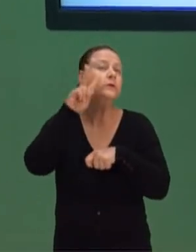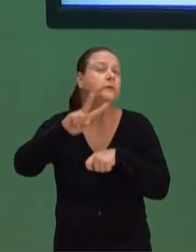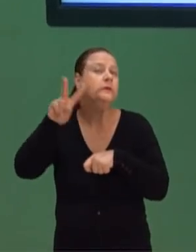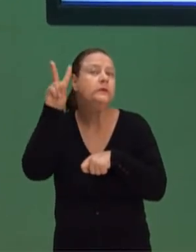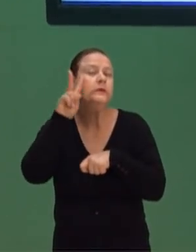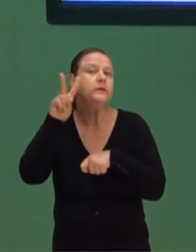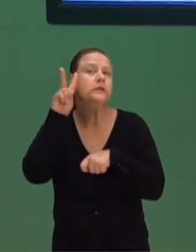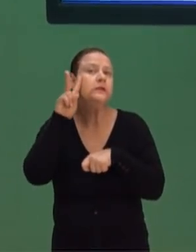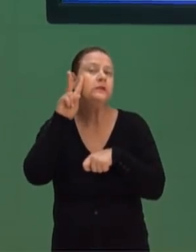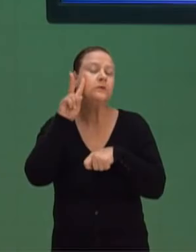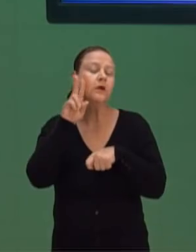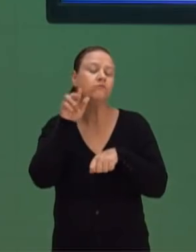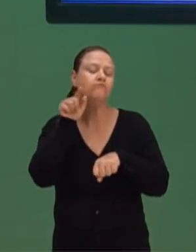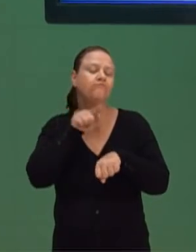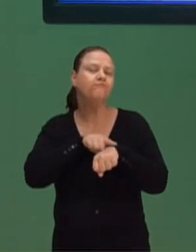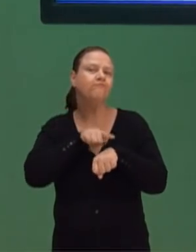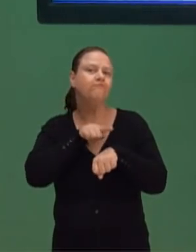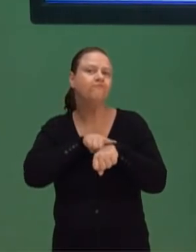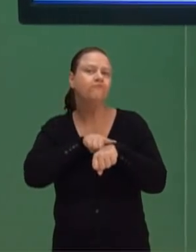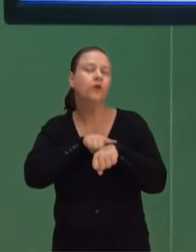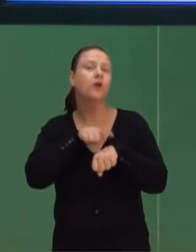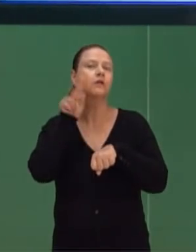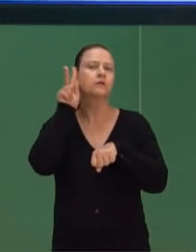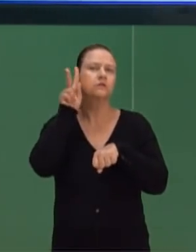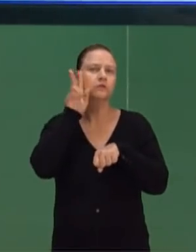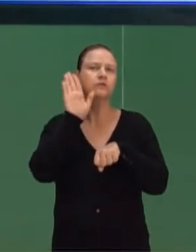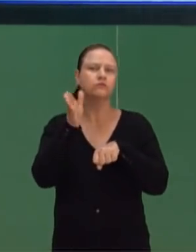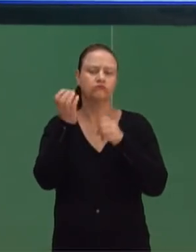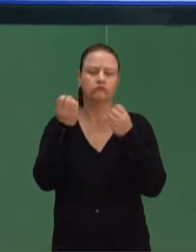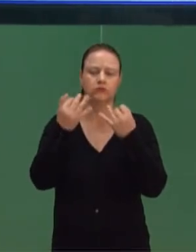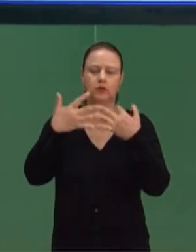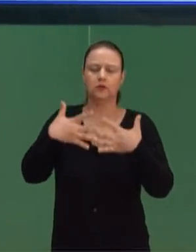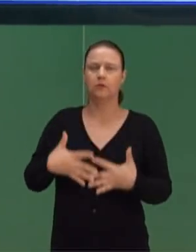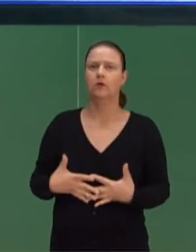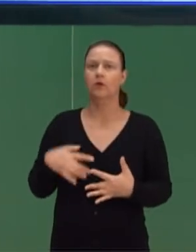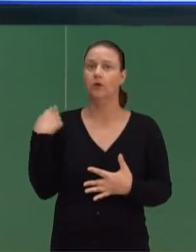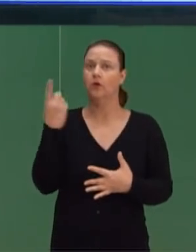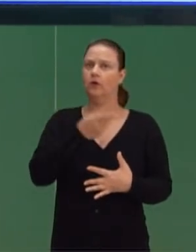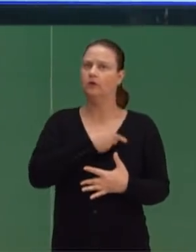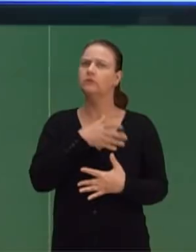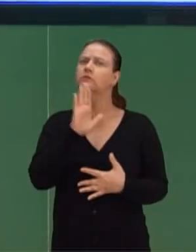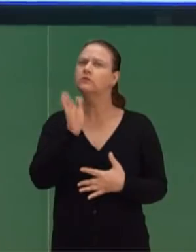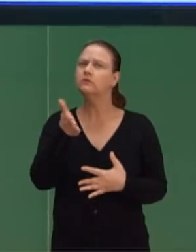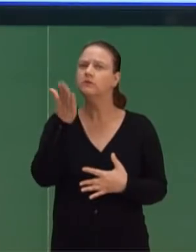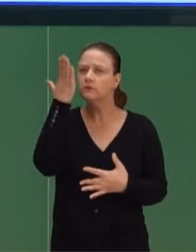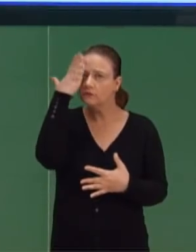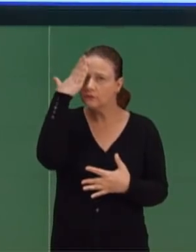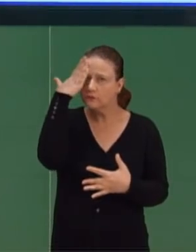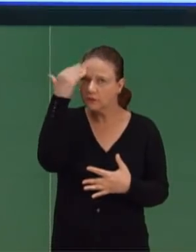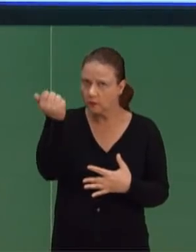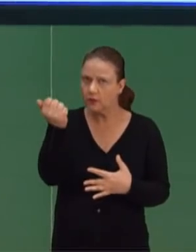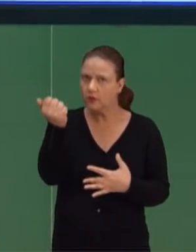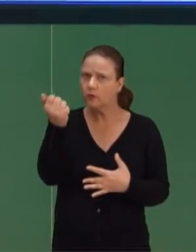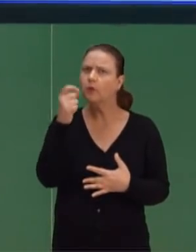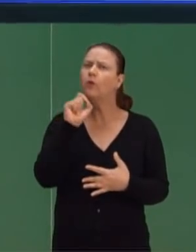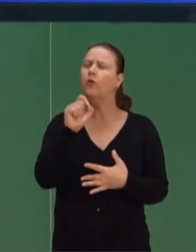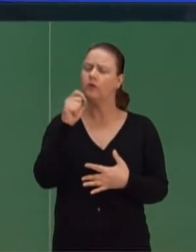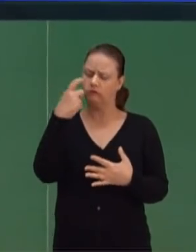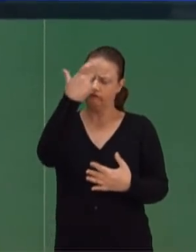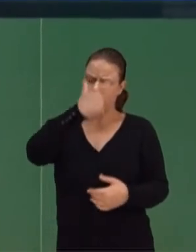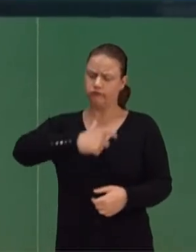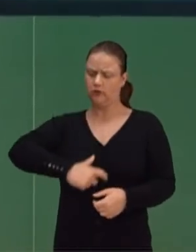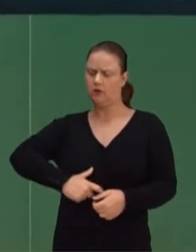Por quê? Lembra que nós já falamos? Somos o quê? Somos isso que vocês estão vendo aqui? Ou somos o